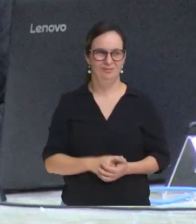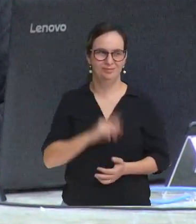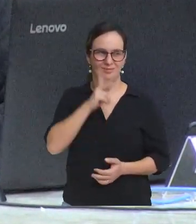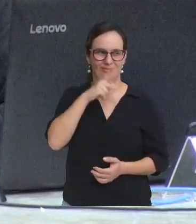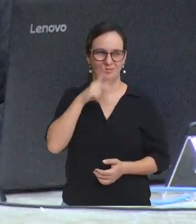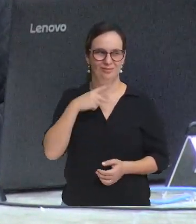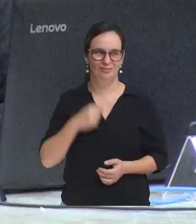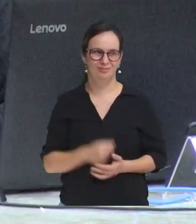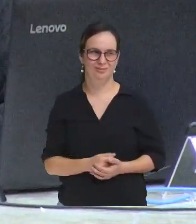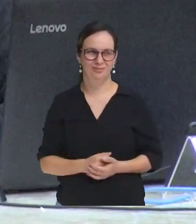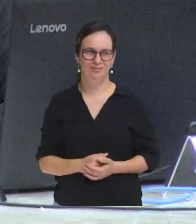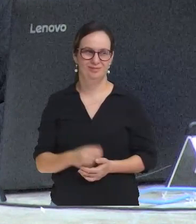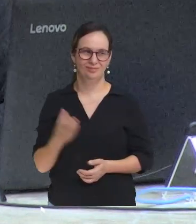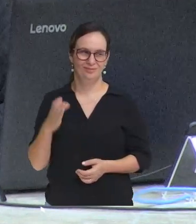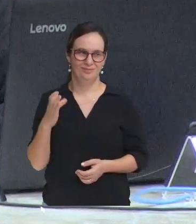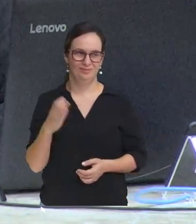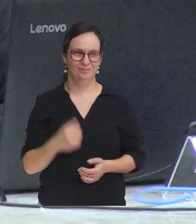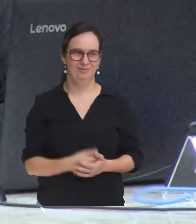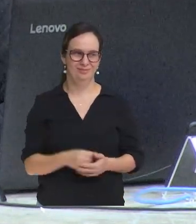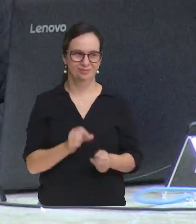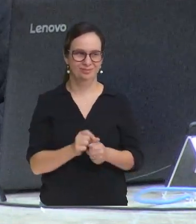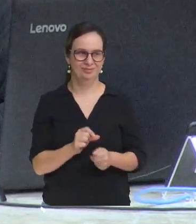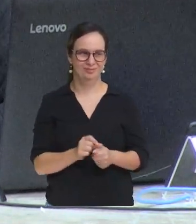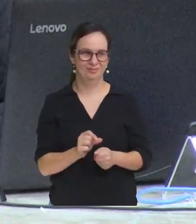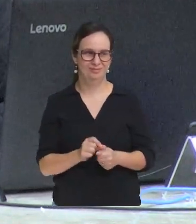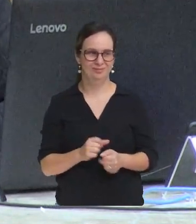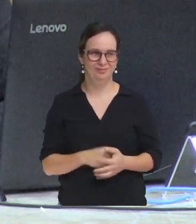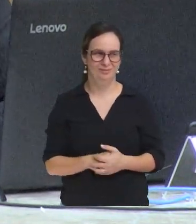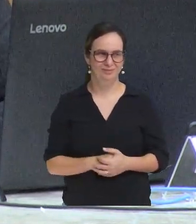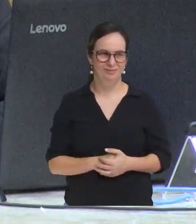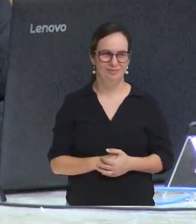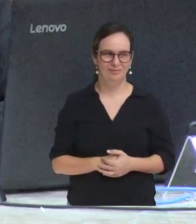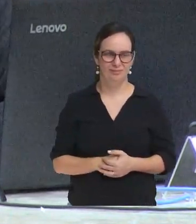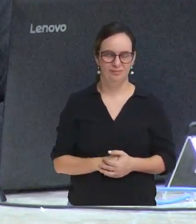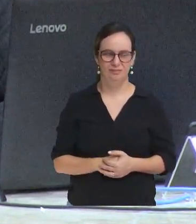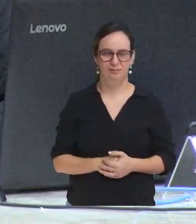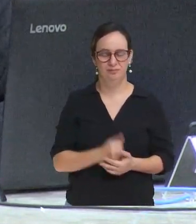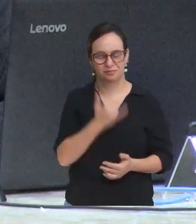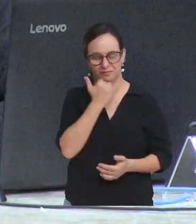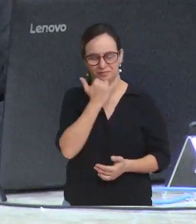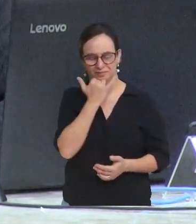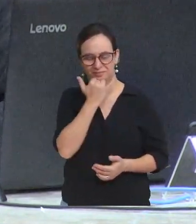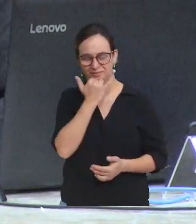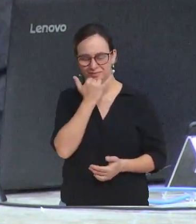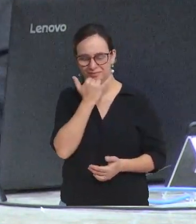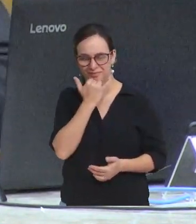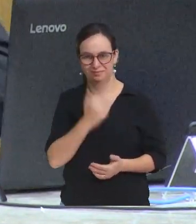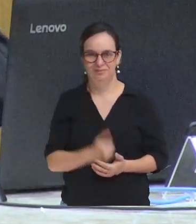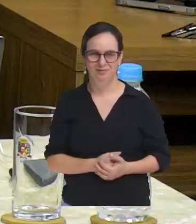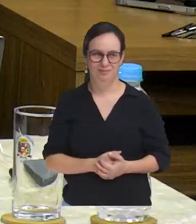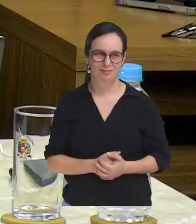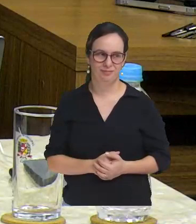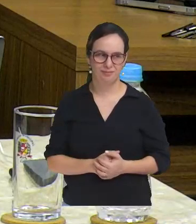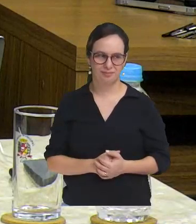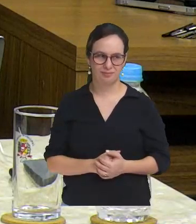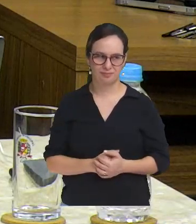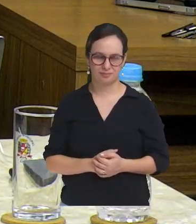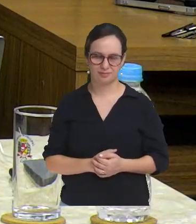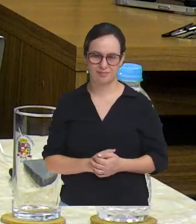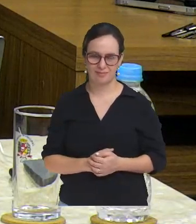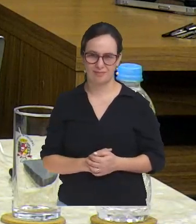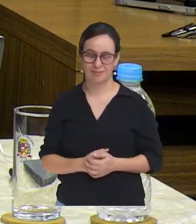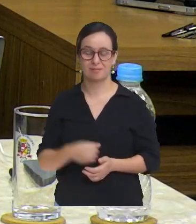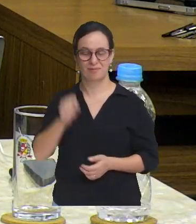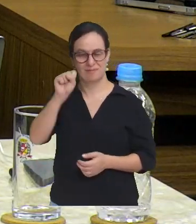implantar esse sistema fotovoltaico. Fez essas considerações, eu retorno a palavra, Vossa Excelência. Obrigado, senhor presidente. Exatamente, né,